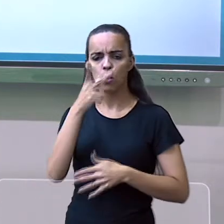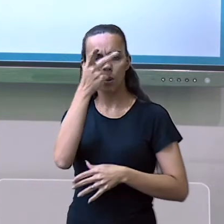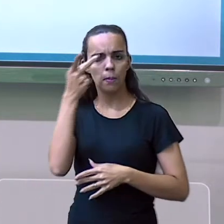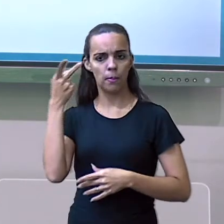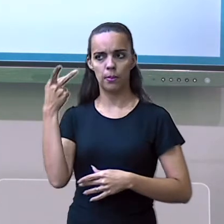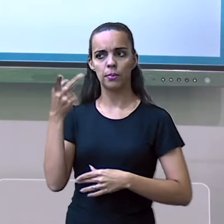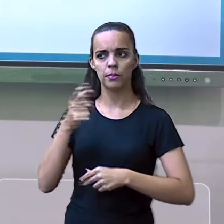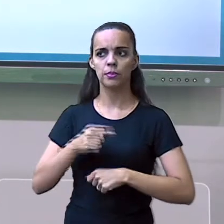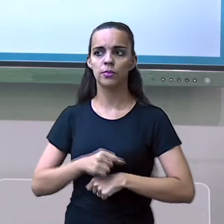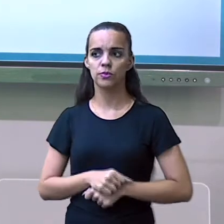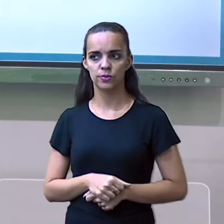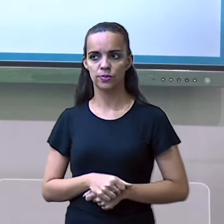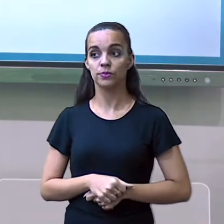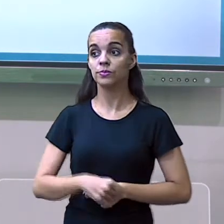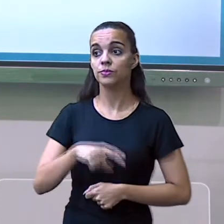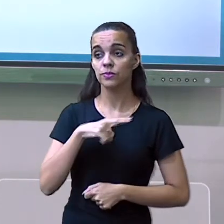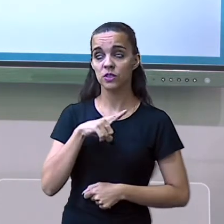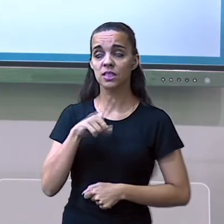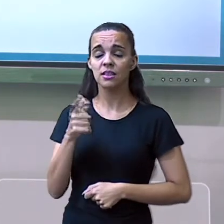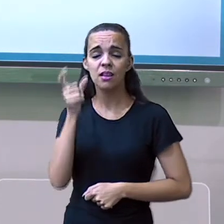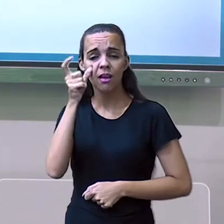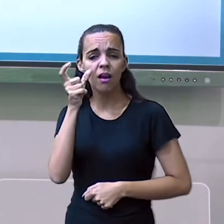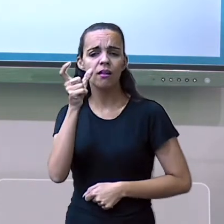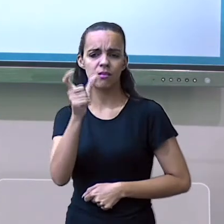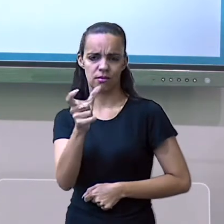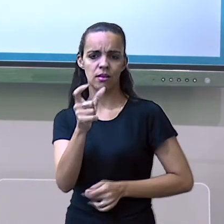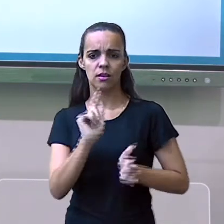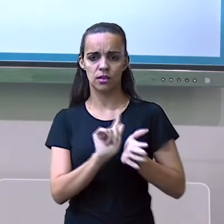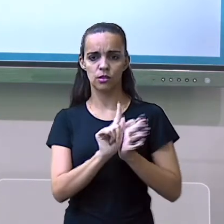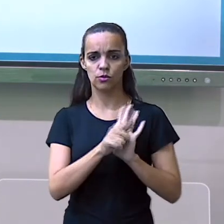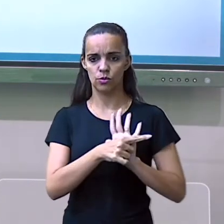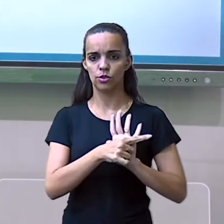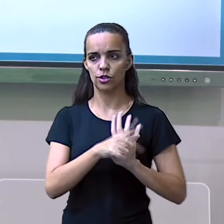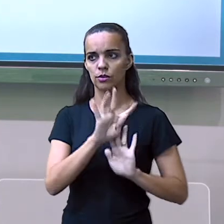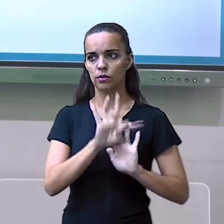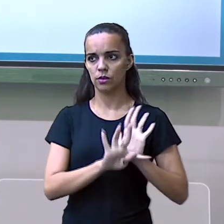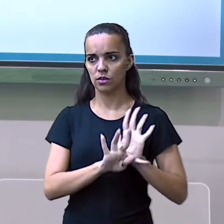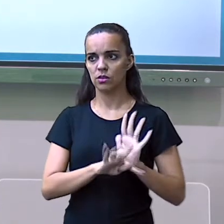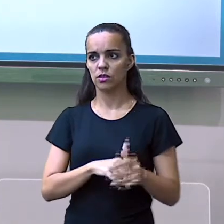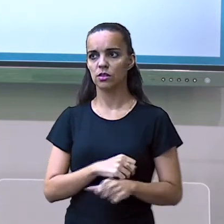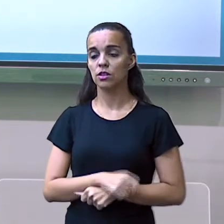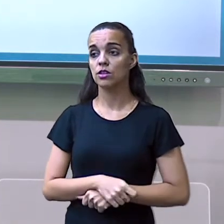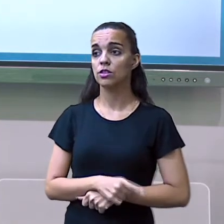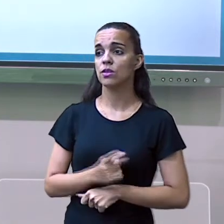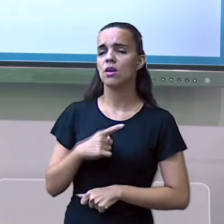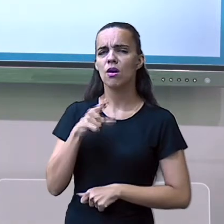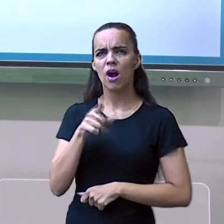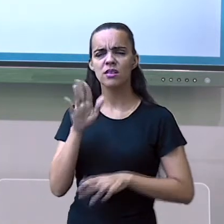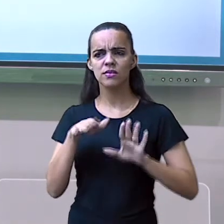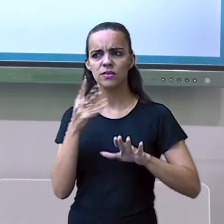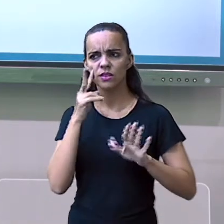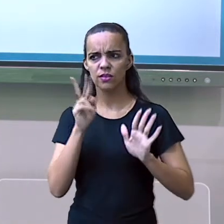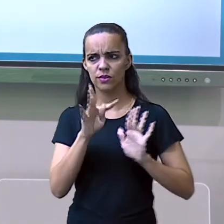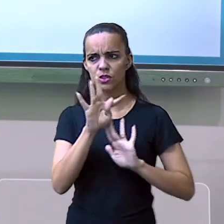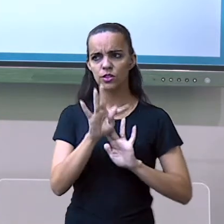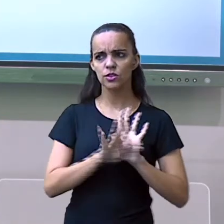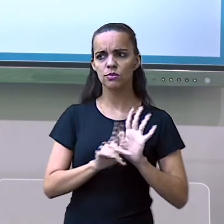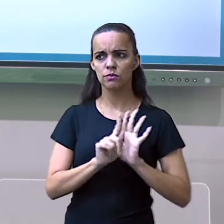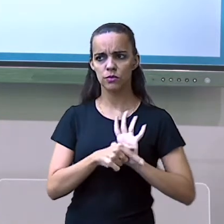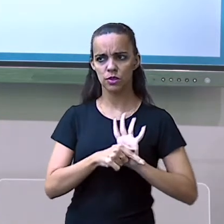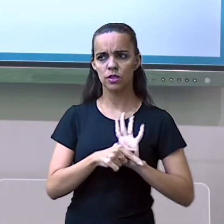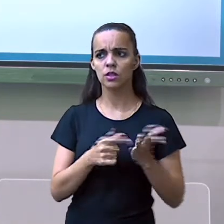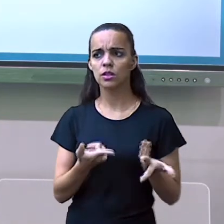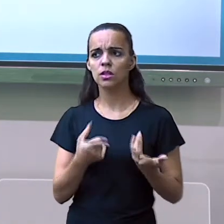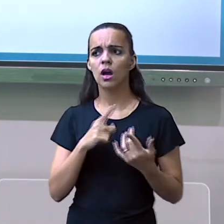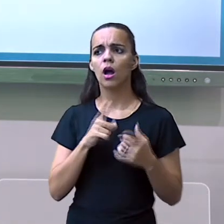pessoa interessada nesse gênero textual. Tendo em vista a função desse gênero, onde vocês acham que